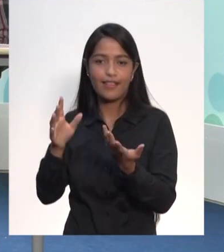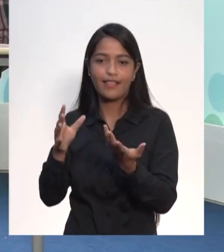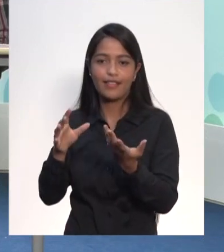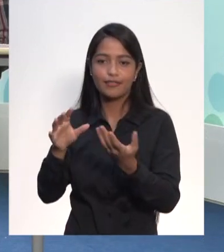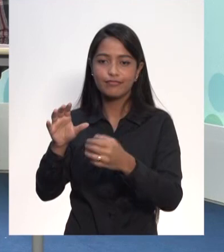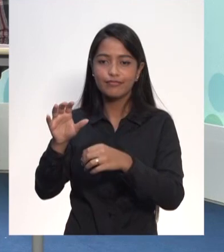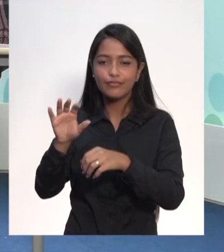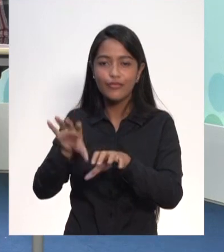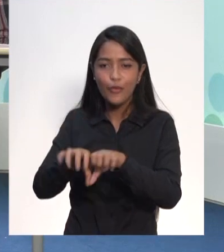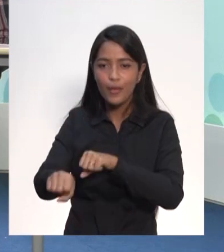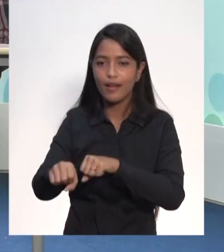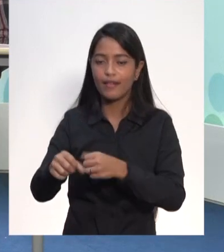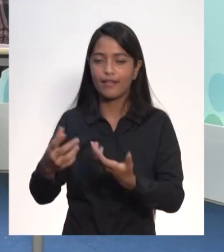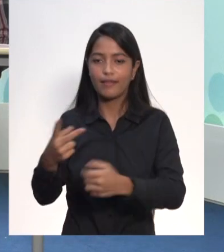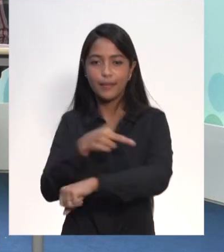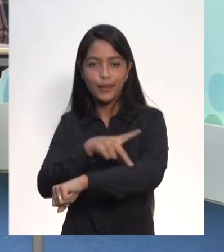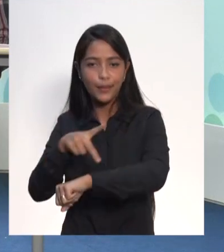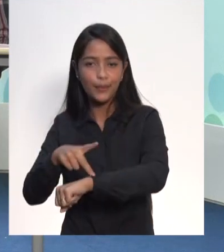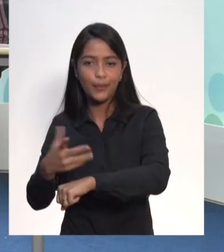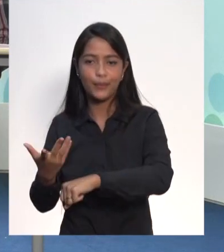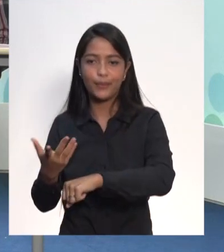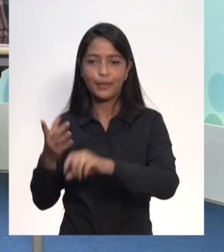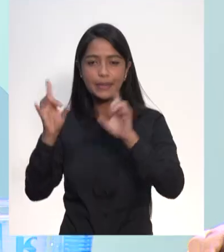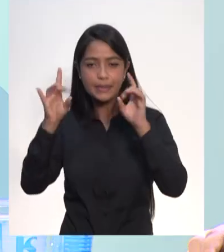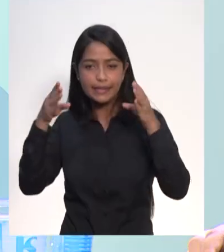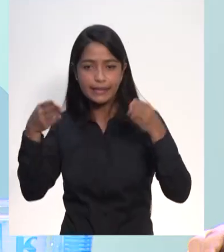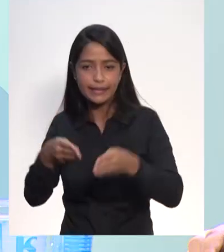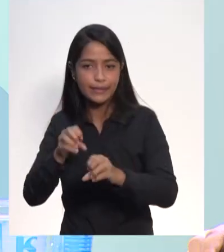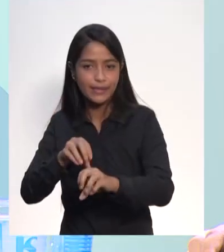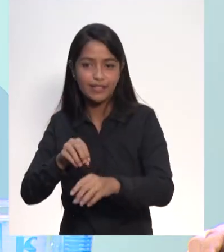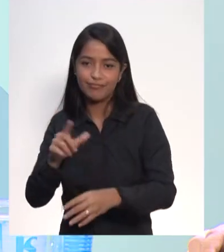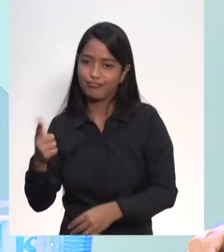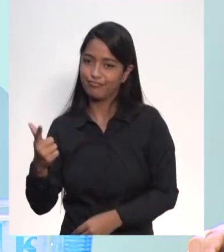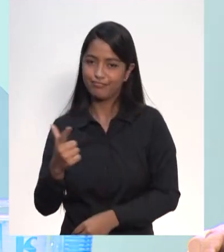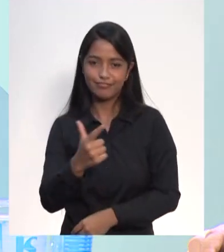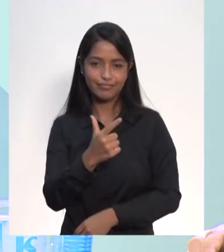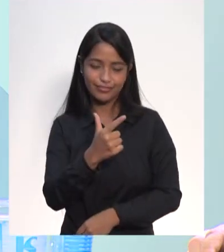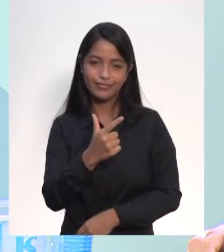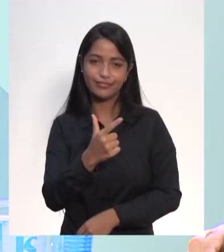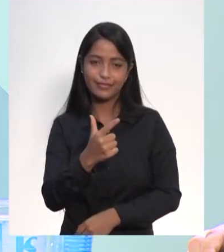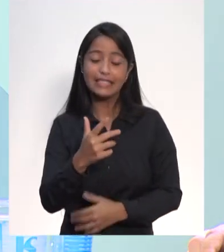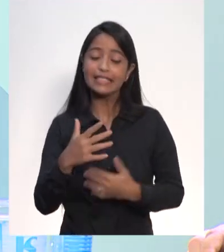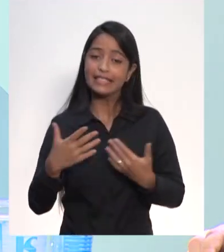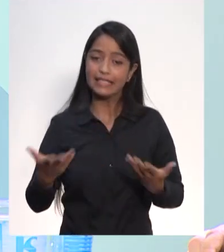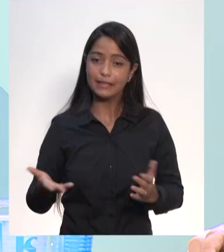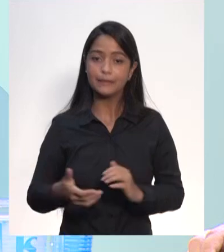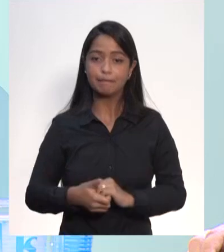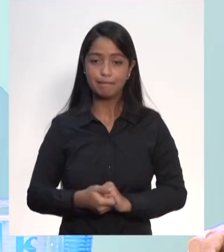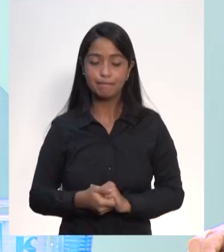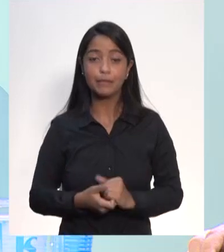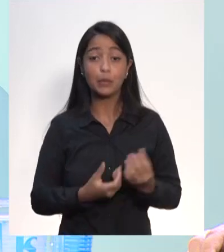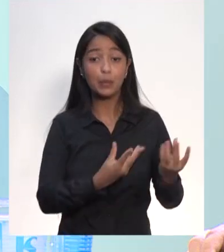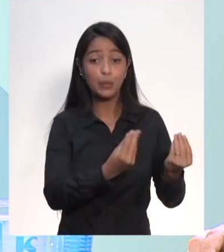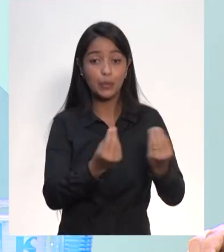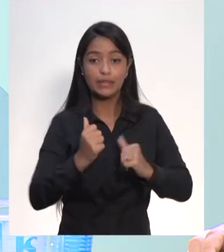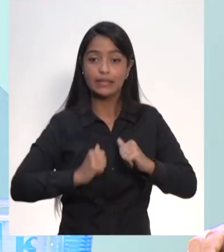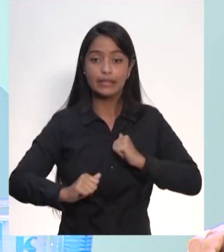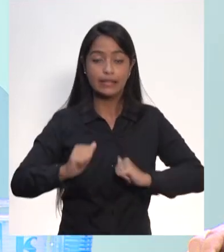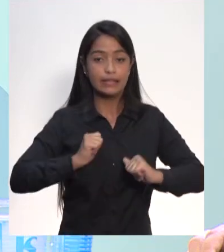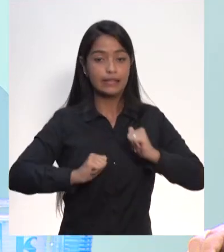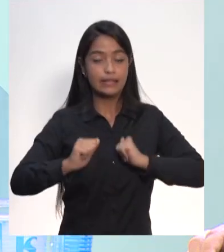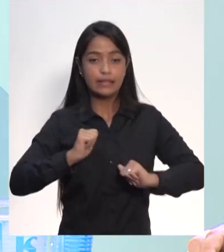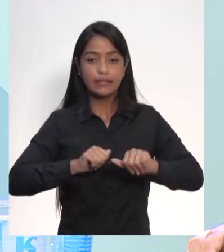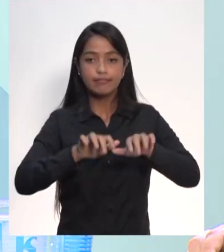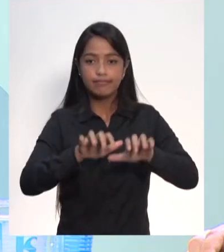pedagogos, especialistas em educação. Então, essa ansiedade que surge também, eu tenho recebido muitos